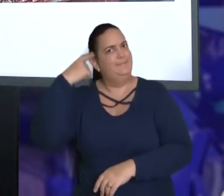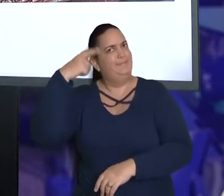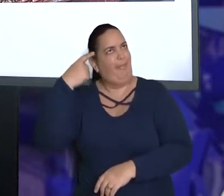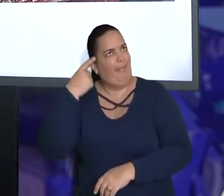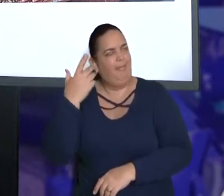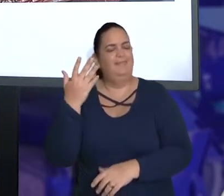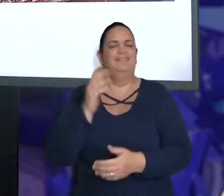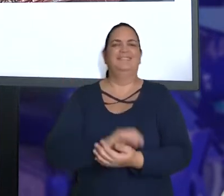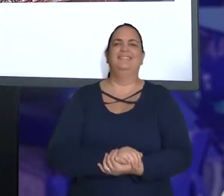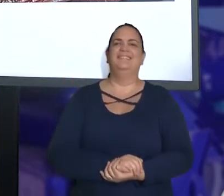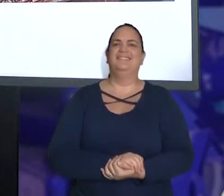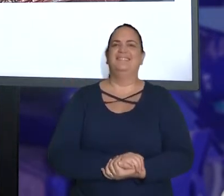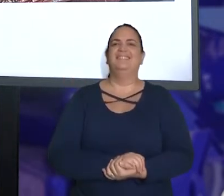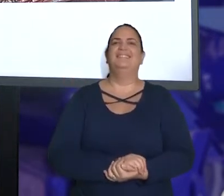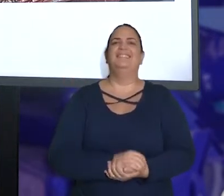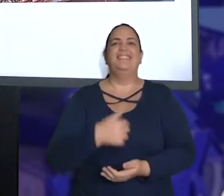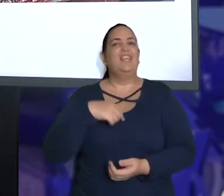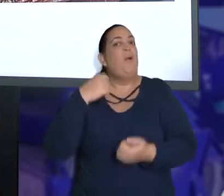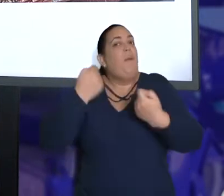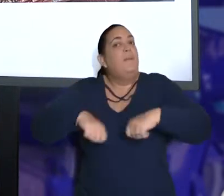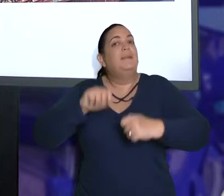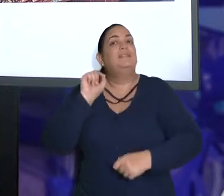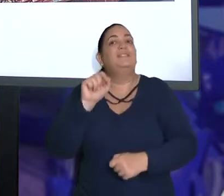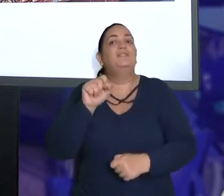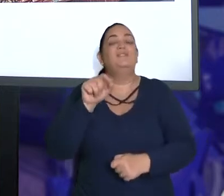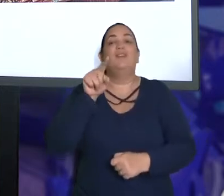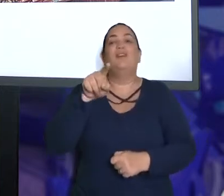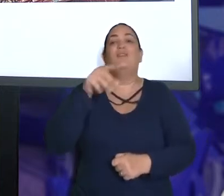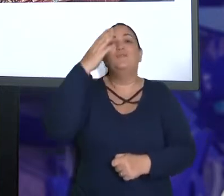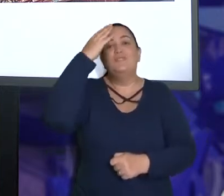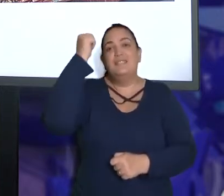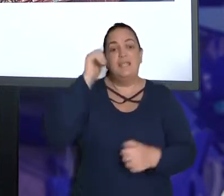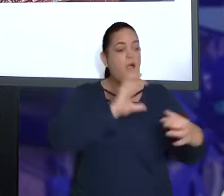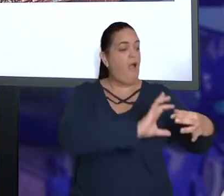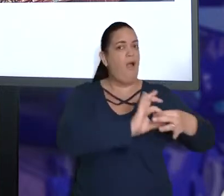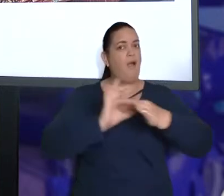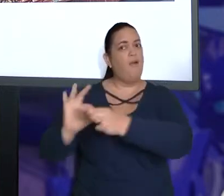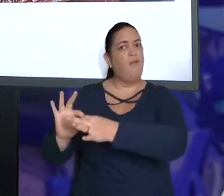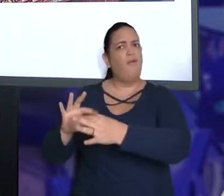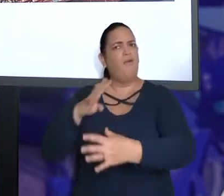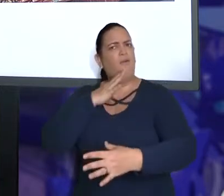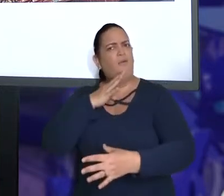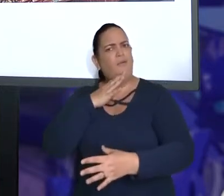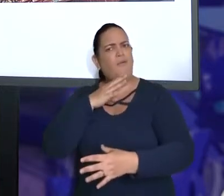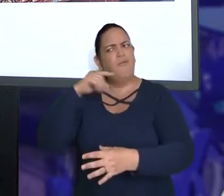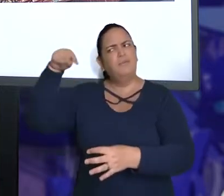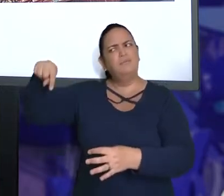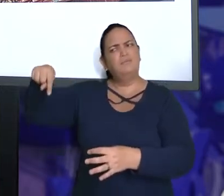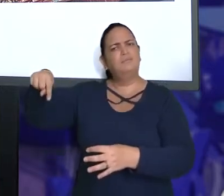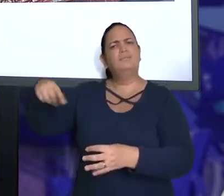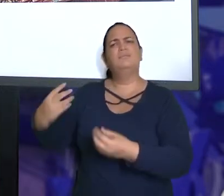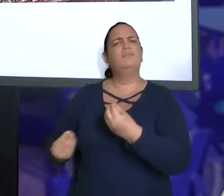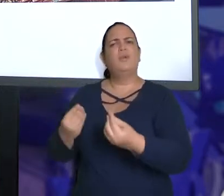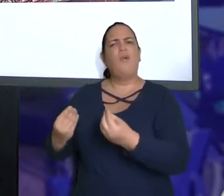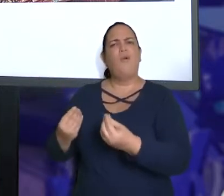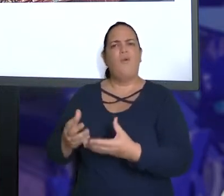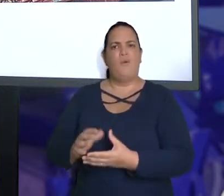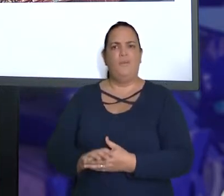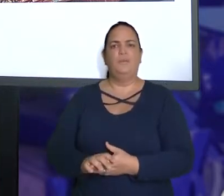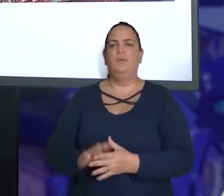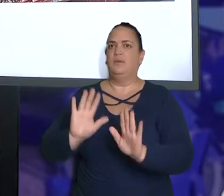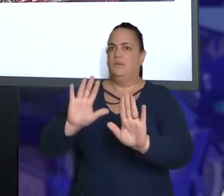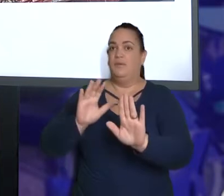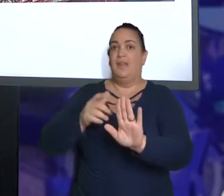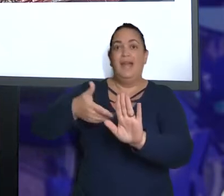lá. Eu preciso que vocês saibam o contexto do qual essa carta deriva. É importante vocês entenderem